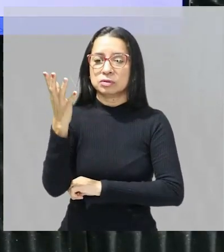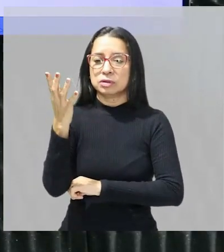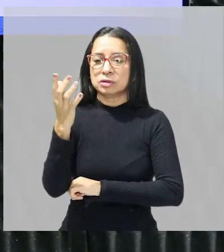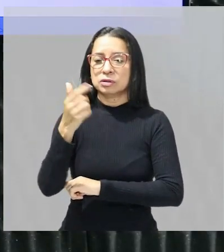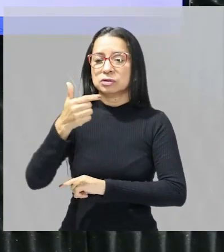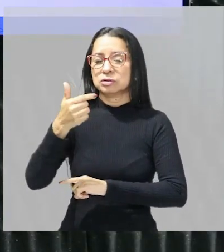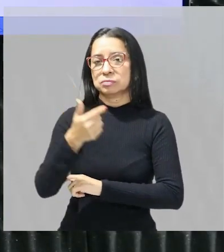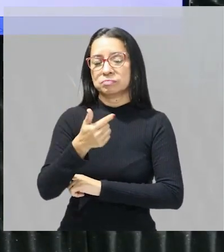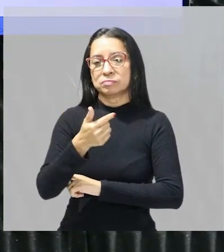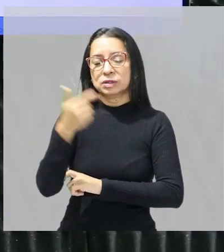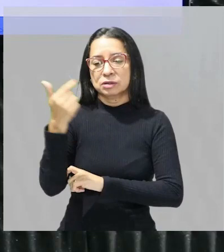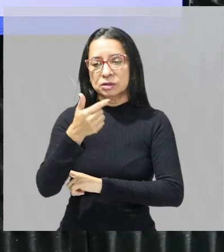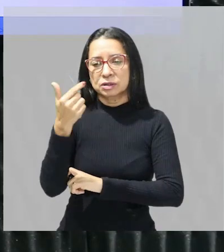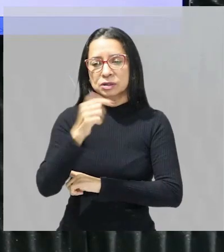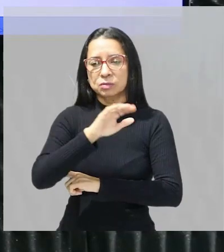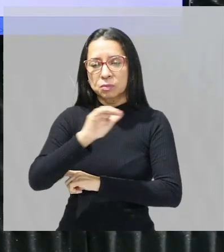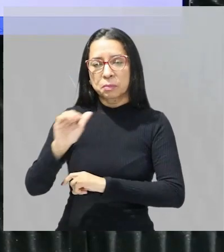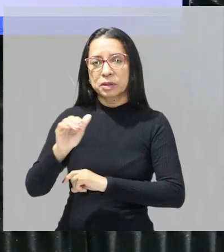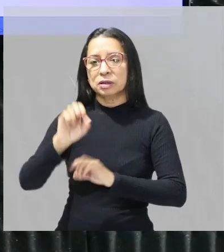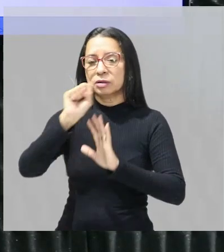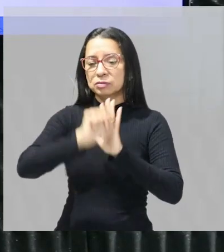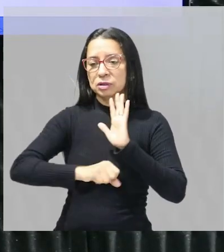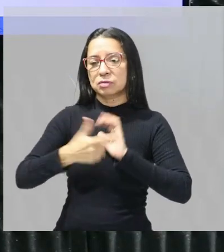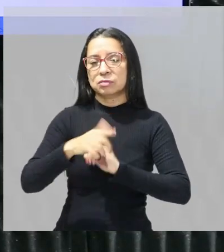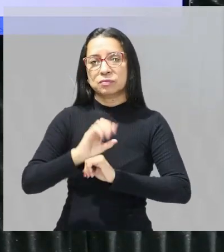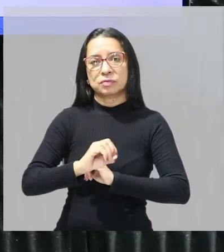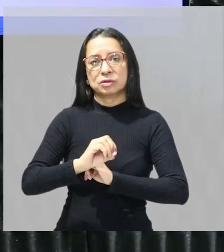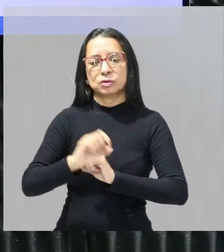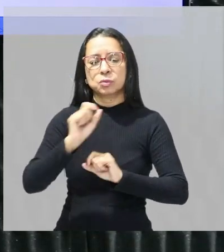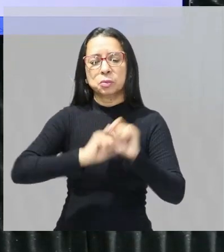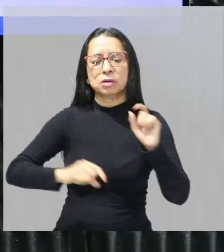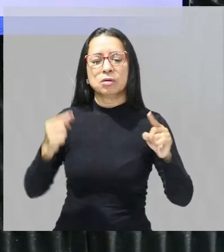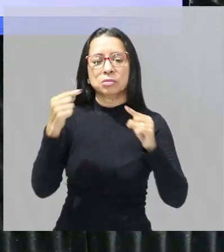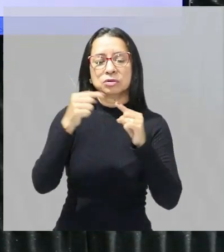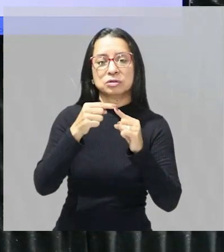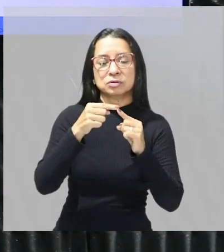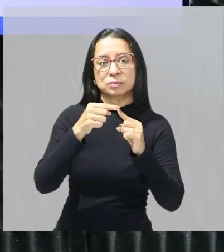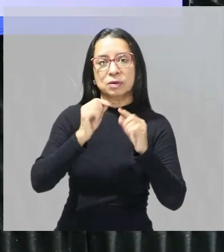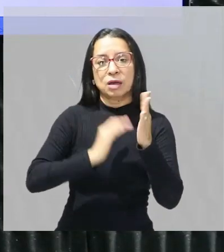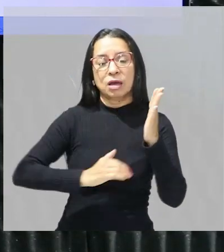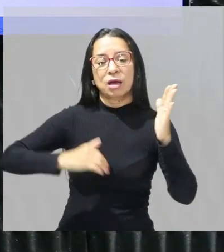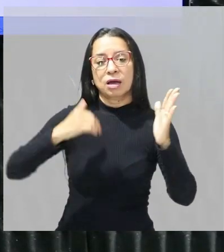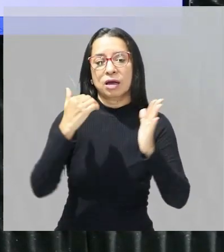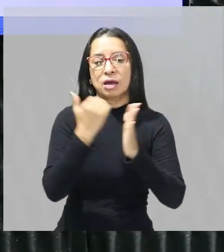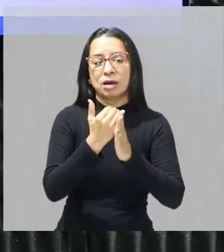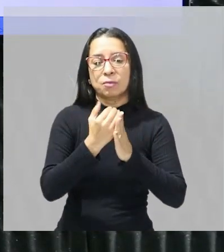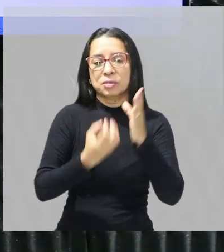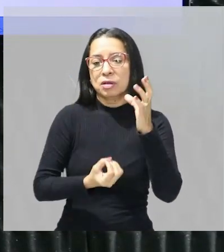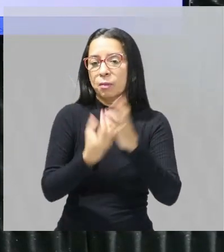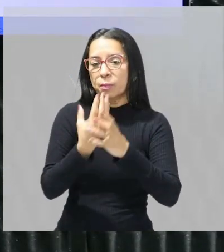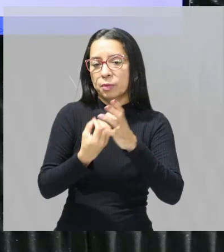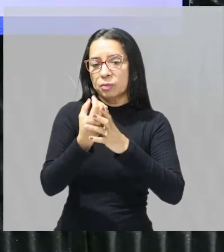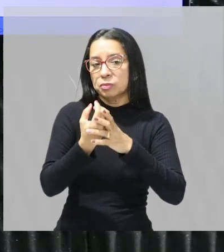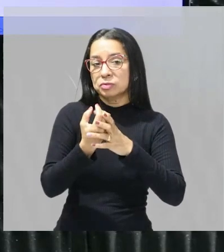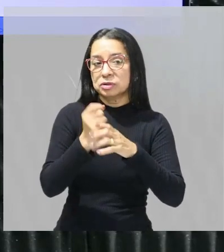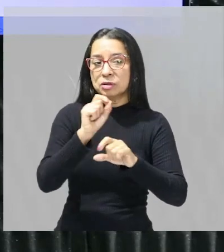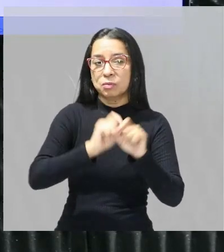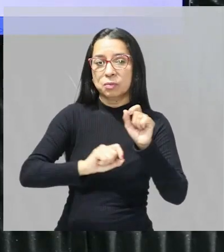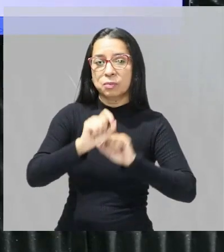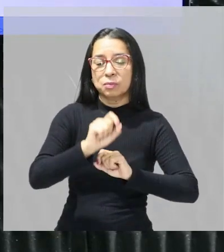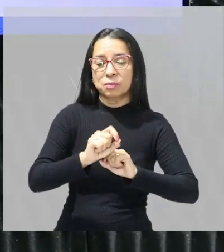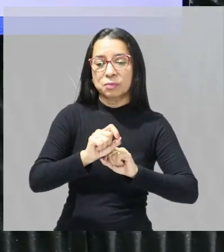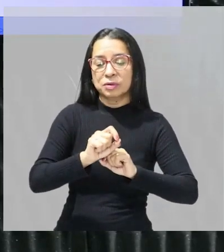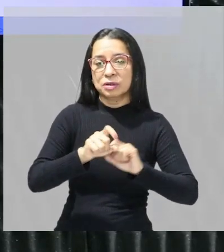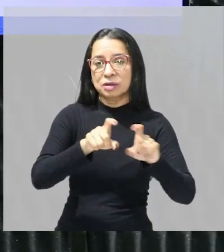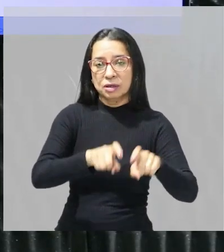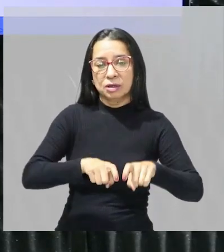metade do século XX, que tem por objetivo muito claro, aumentar a produtividade agrícola a partir de inovações tecnológicas. A Revolução Verde vai